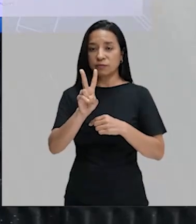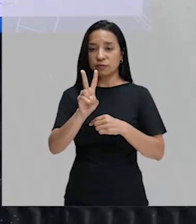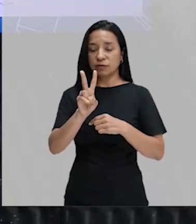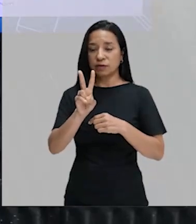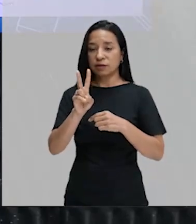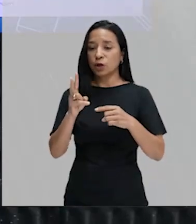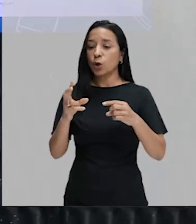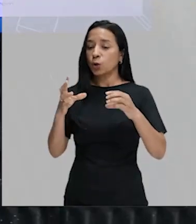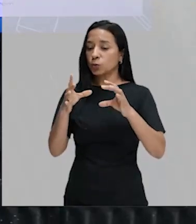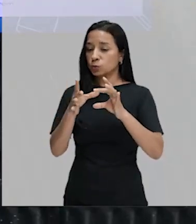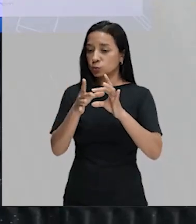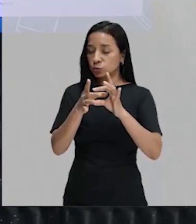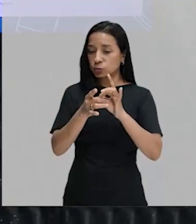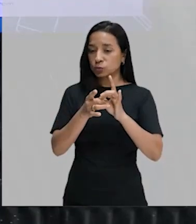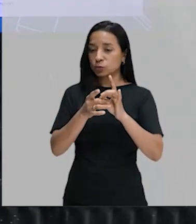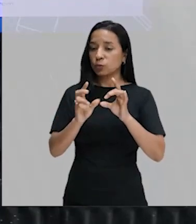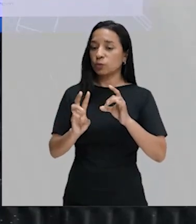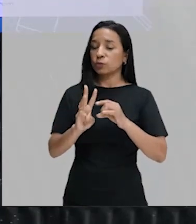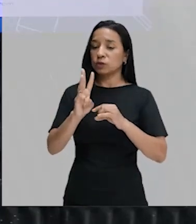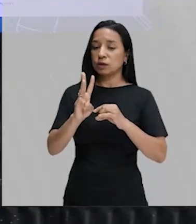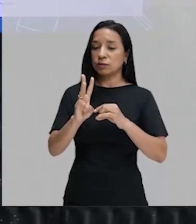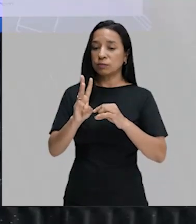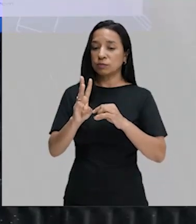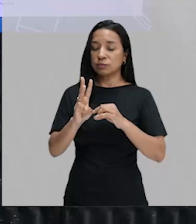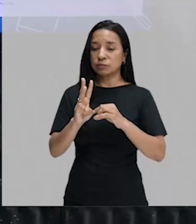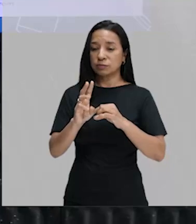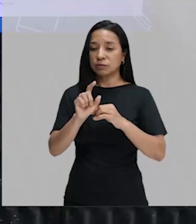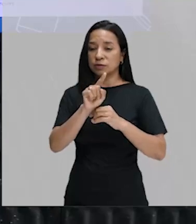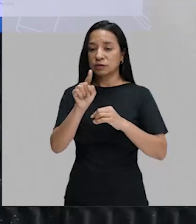com o W, tá aqui, ó. Tá?